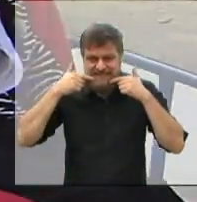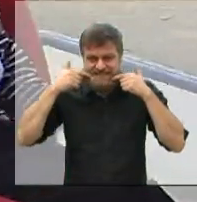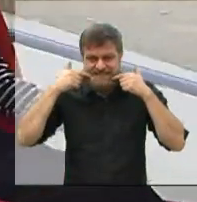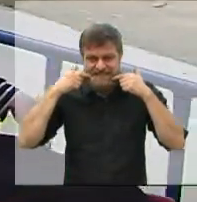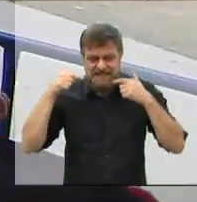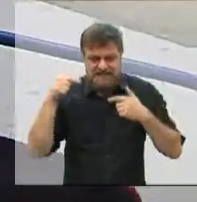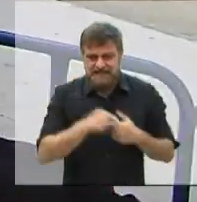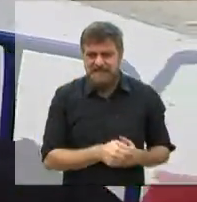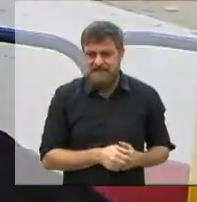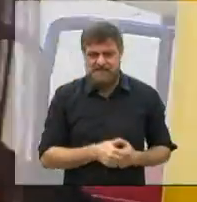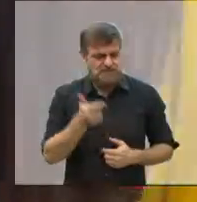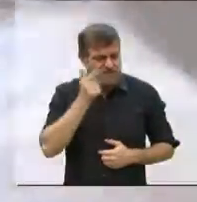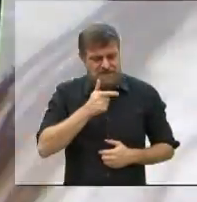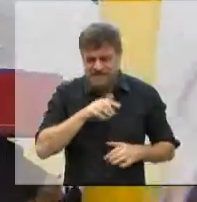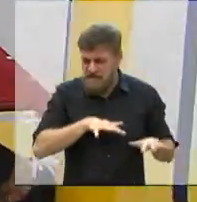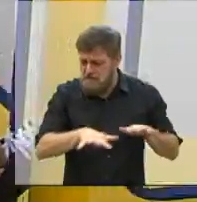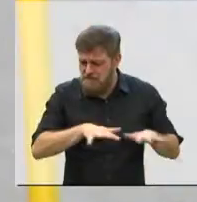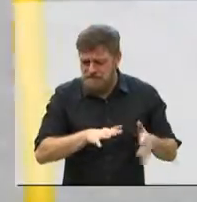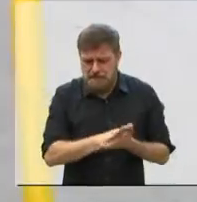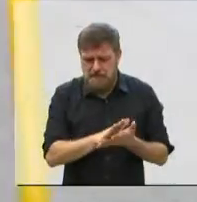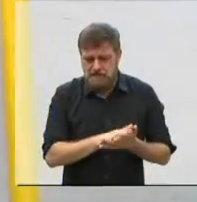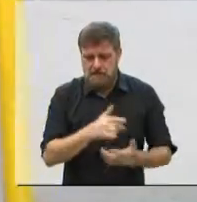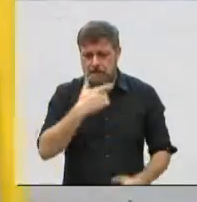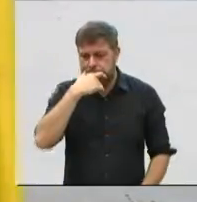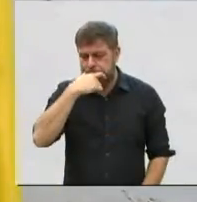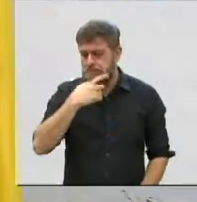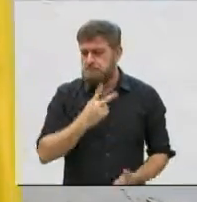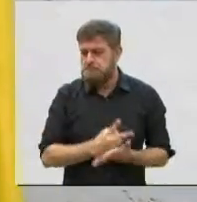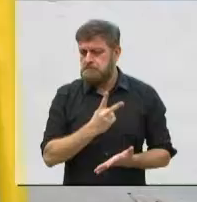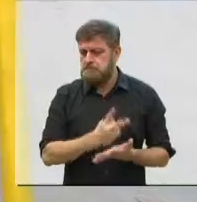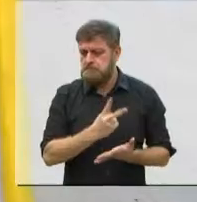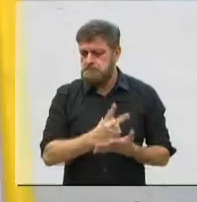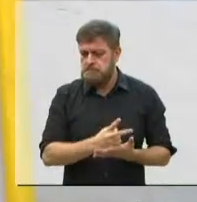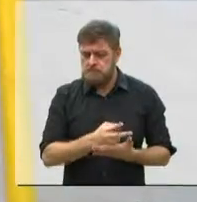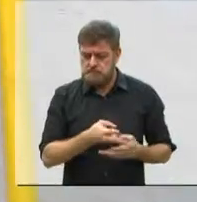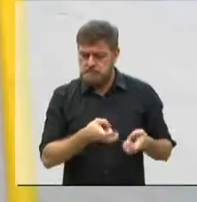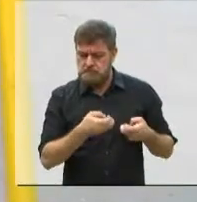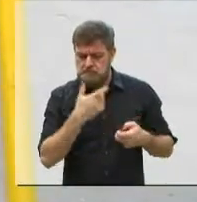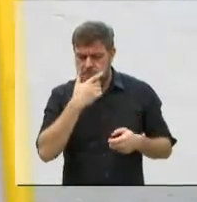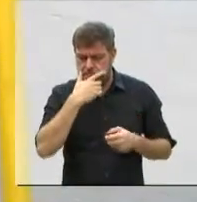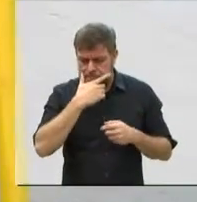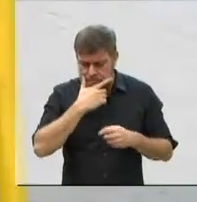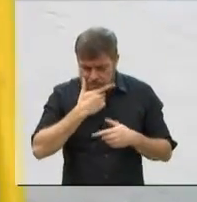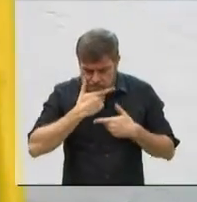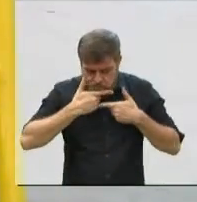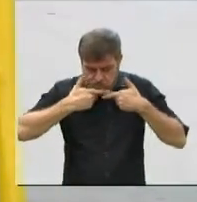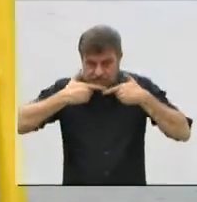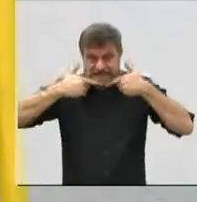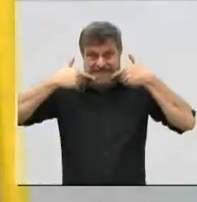ele é PC, ele não consegue nada disso, né? E no fato desse